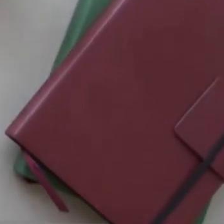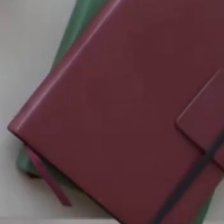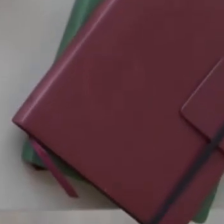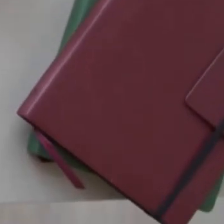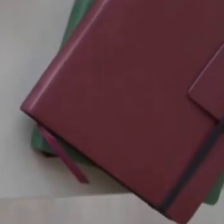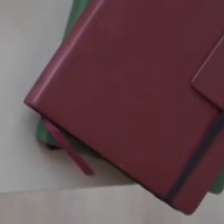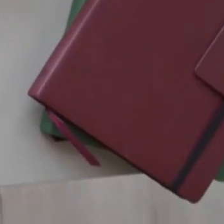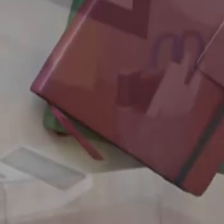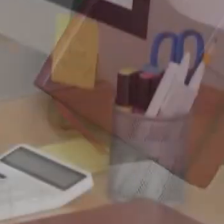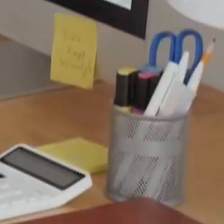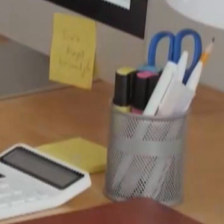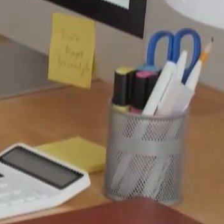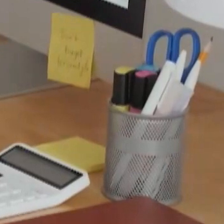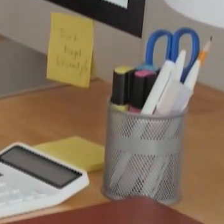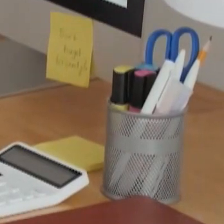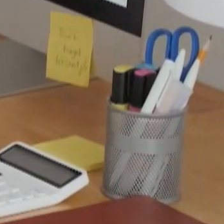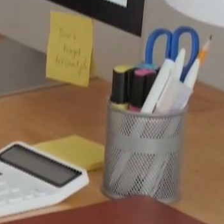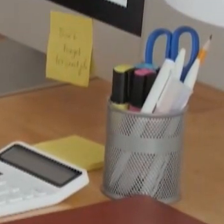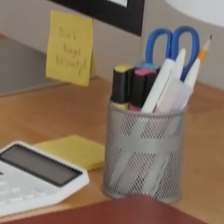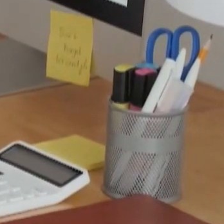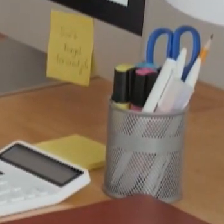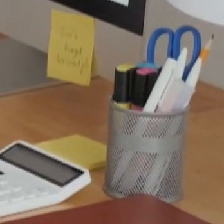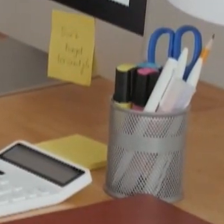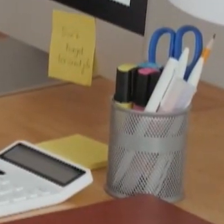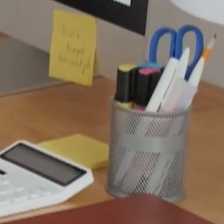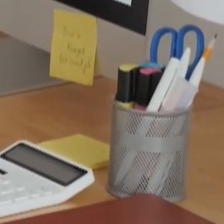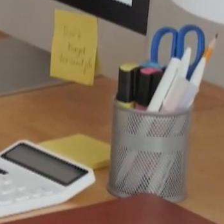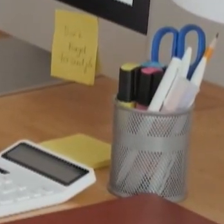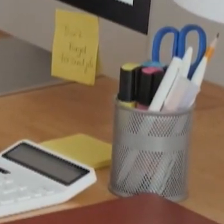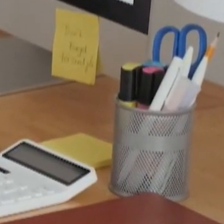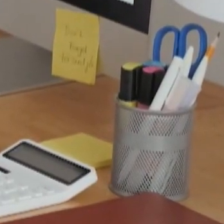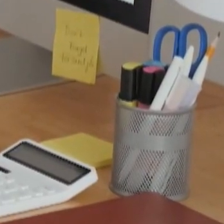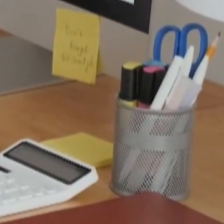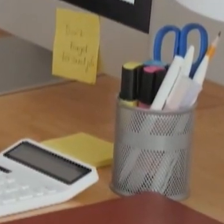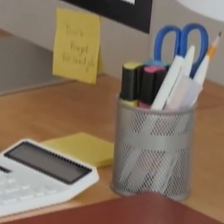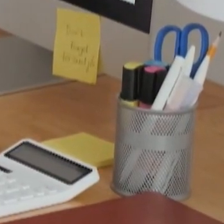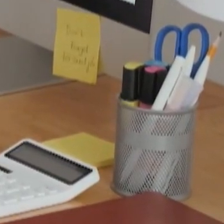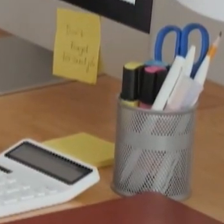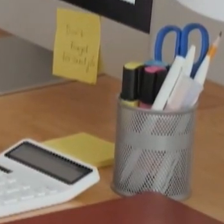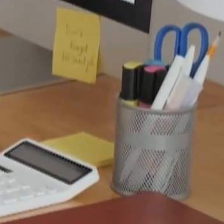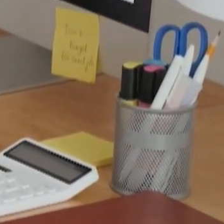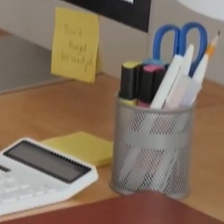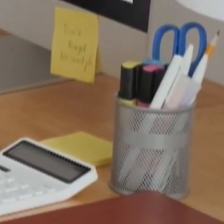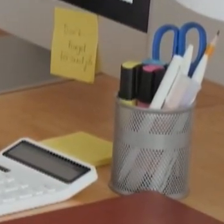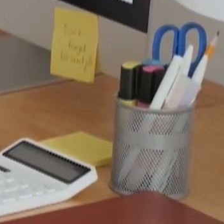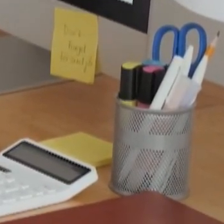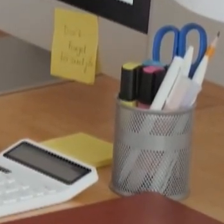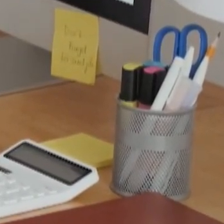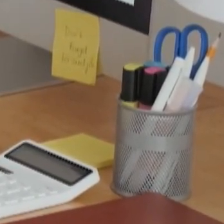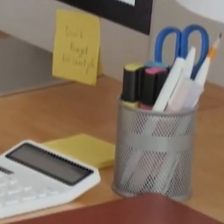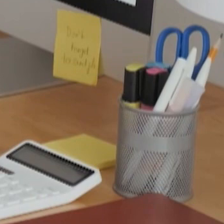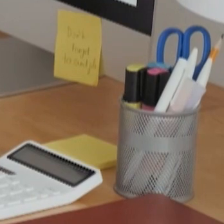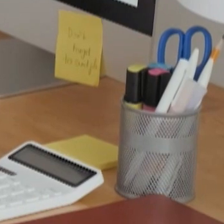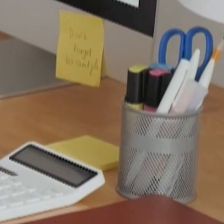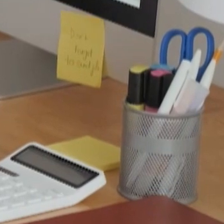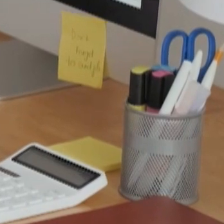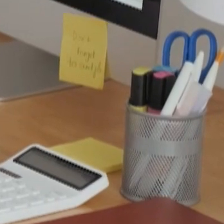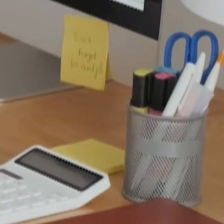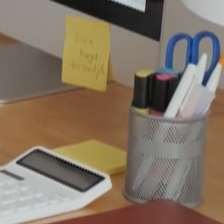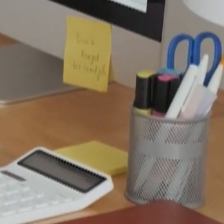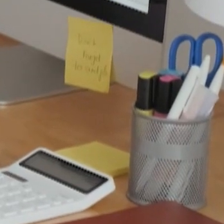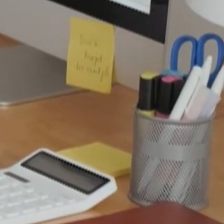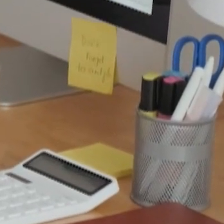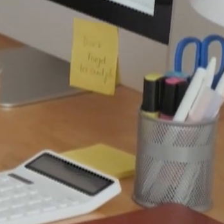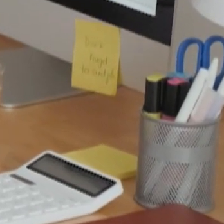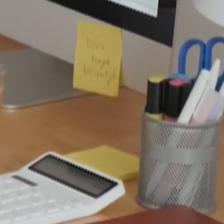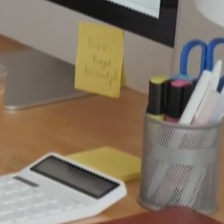mais você entende, quanto mais você quer controlar, quanto maior o nível de complexidade que você